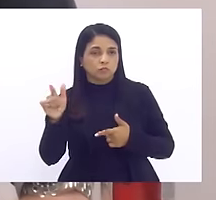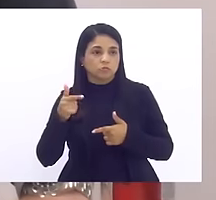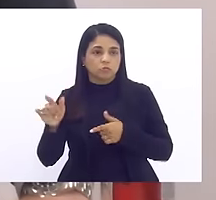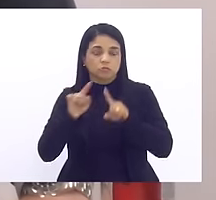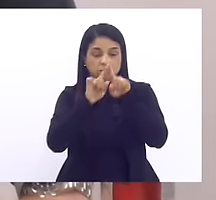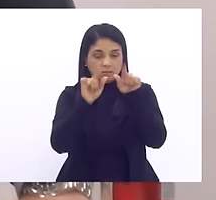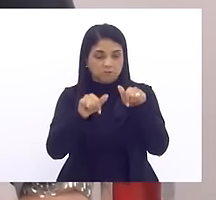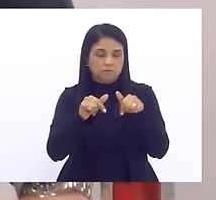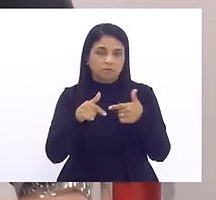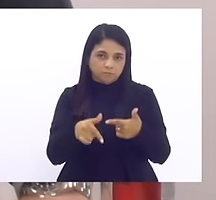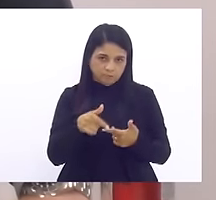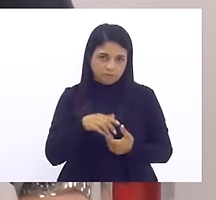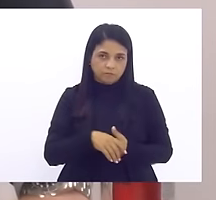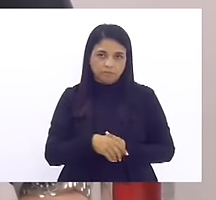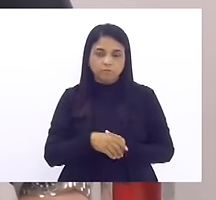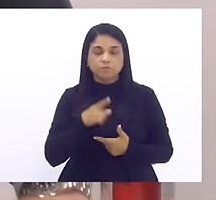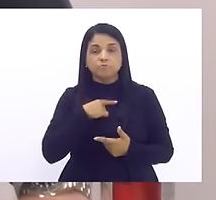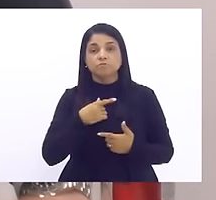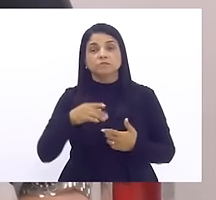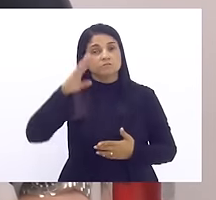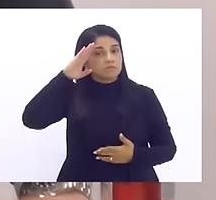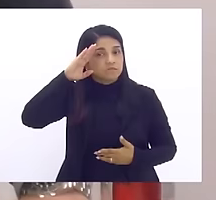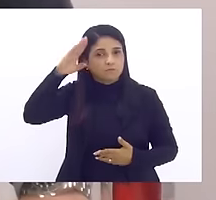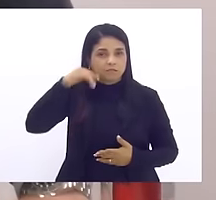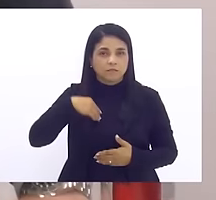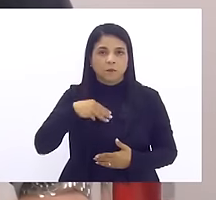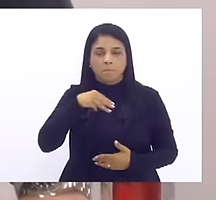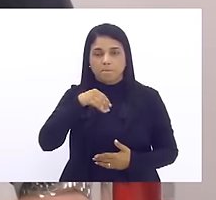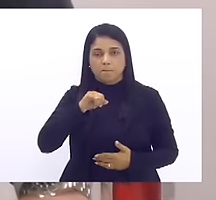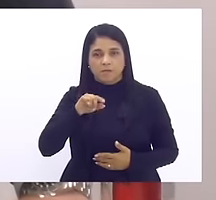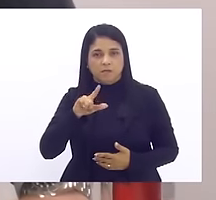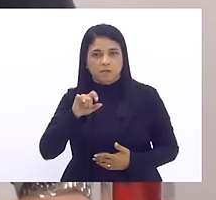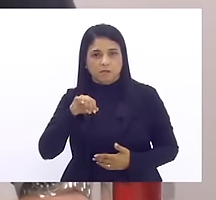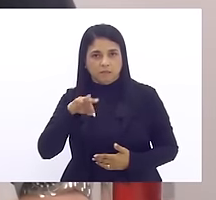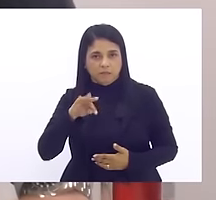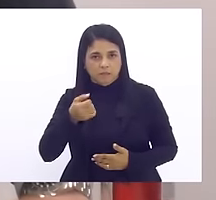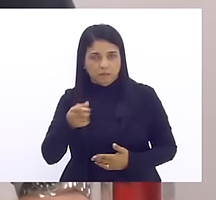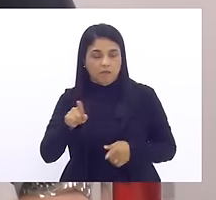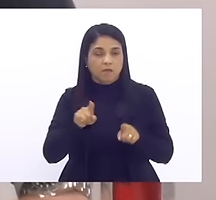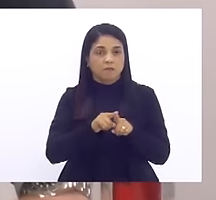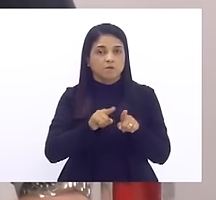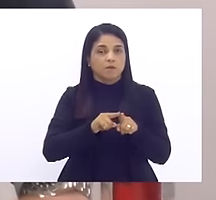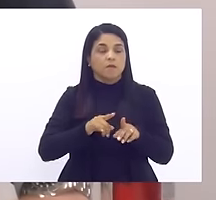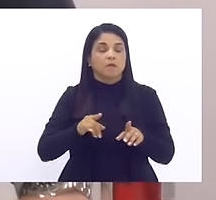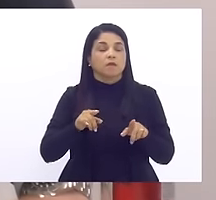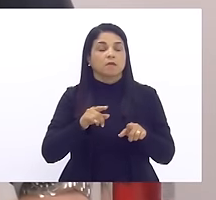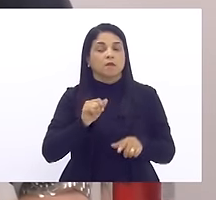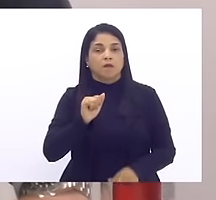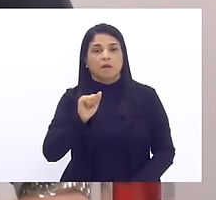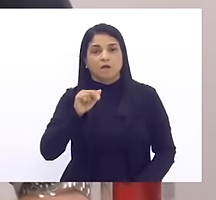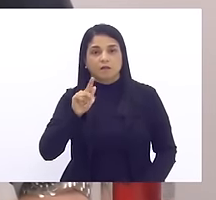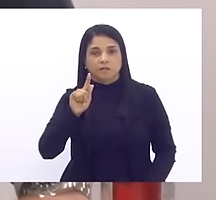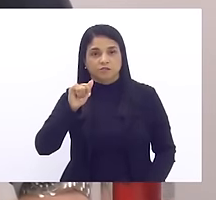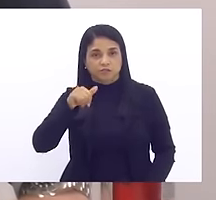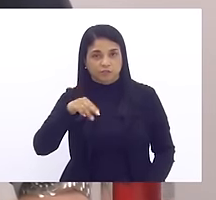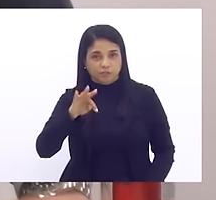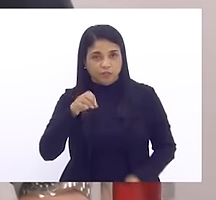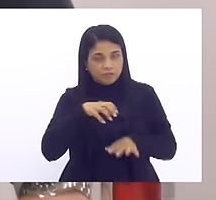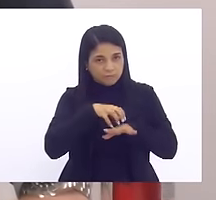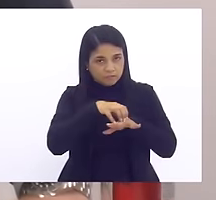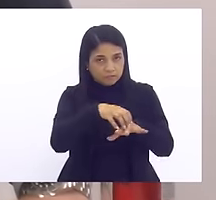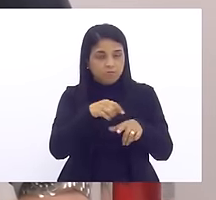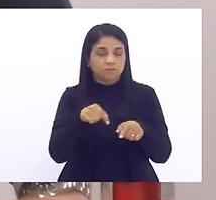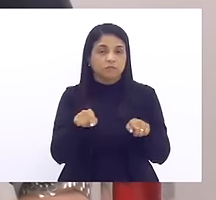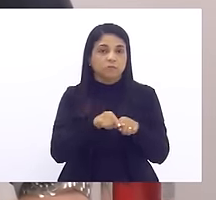seguinte a polícia militar e as guardas municipais também são autoridades de trânsito e Para isso elas precisam fazer esse servidores sejam da guarda